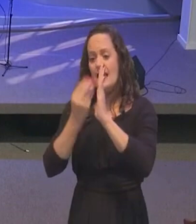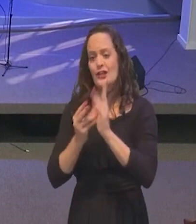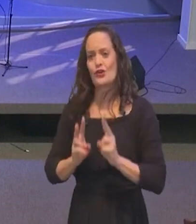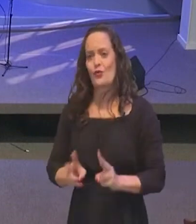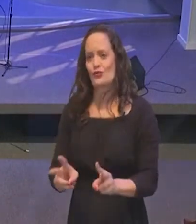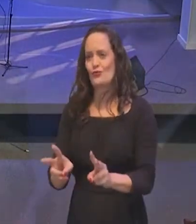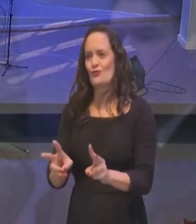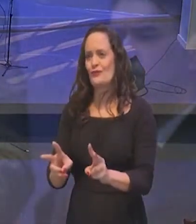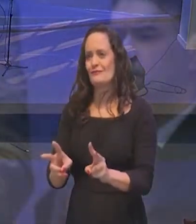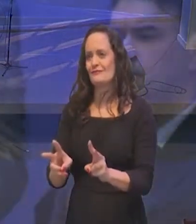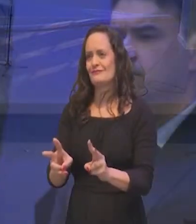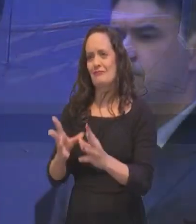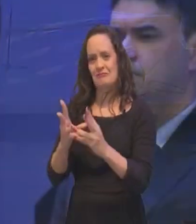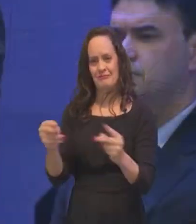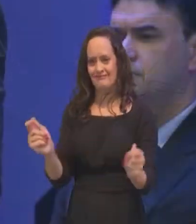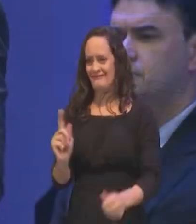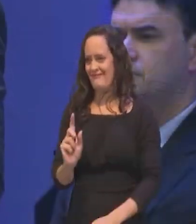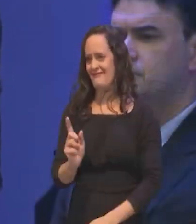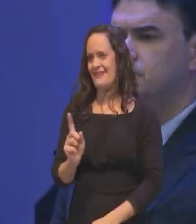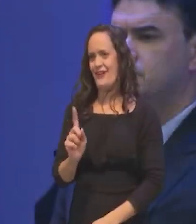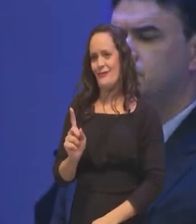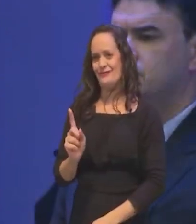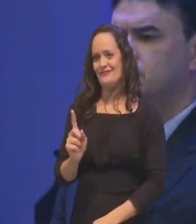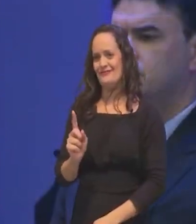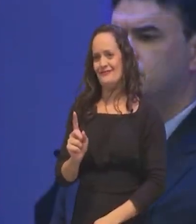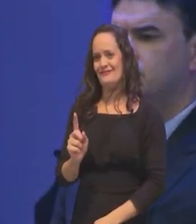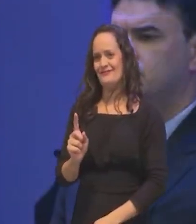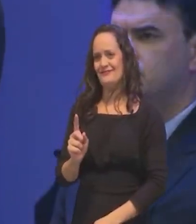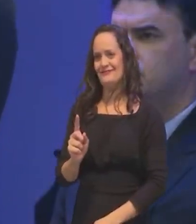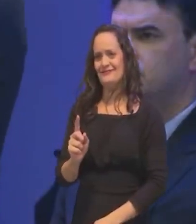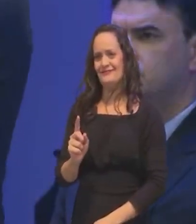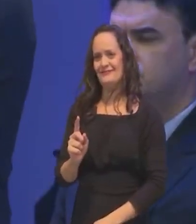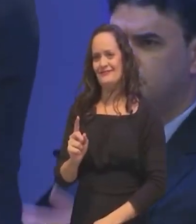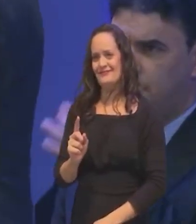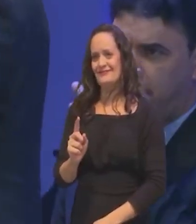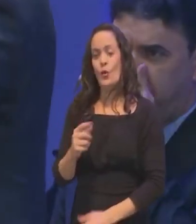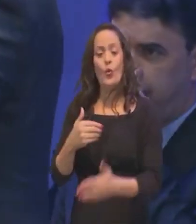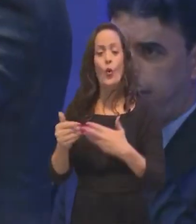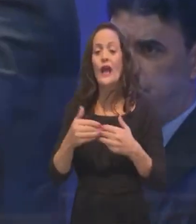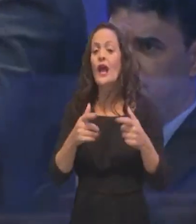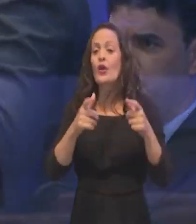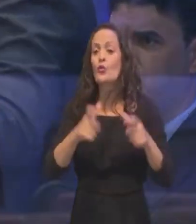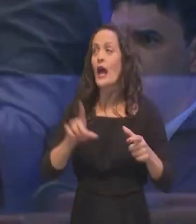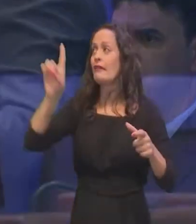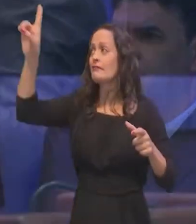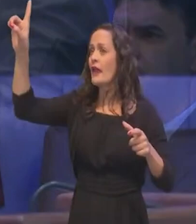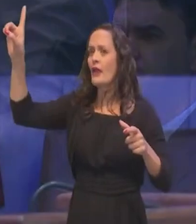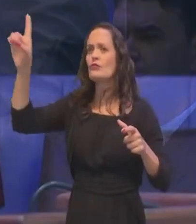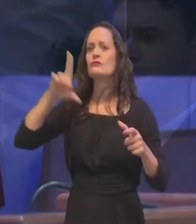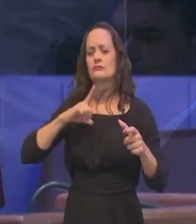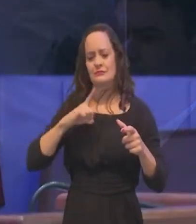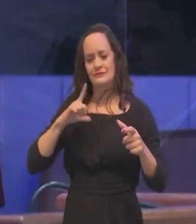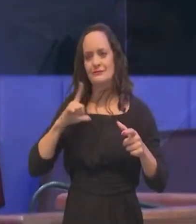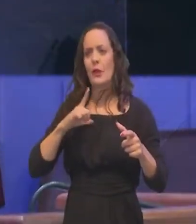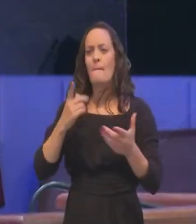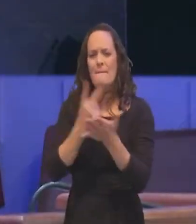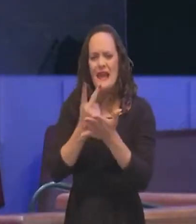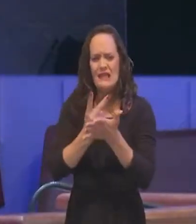A igreja de Cristo está presente naquela região e tantos outros lugares que são alvos de